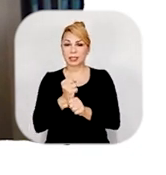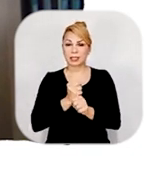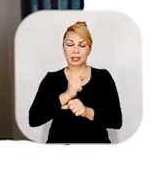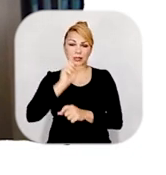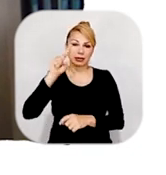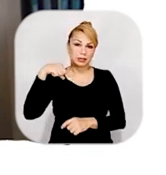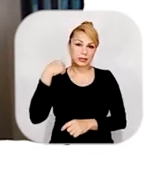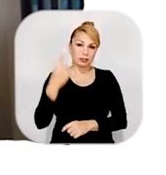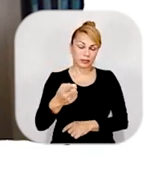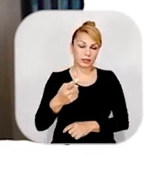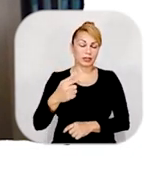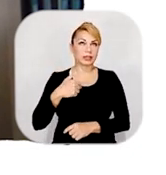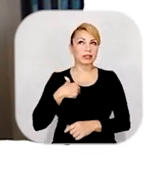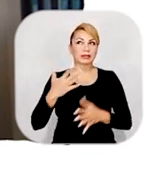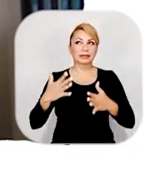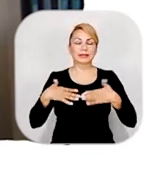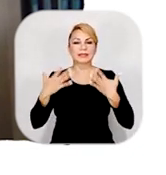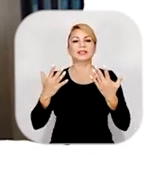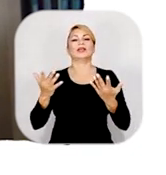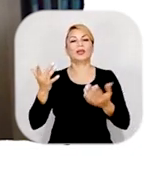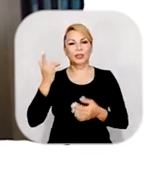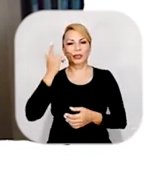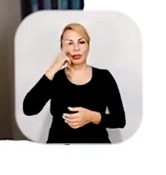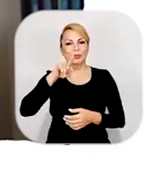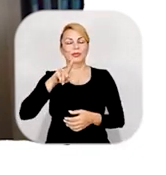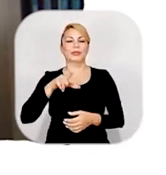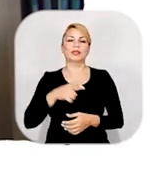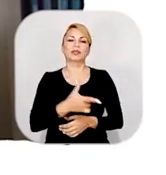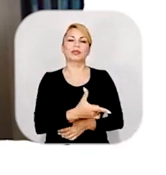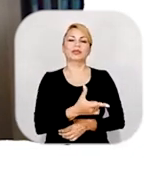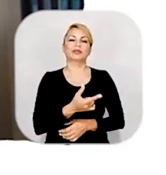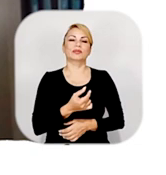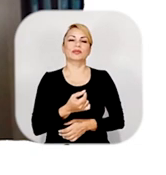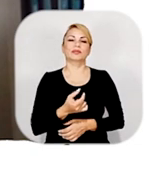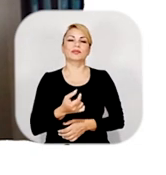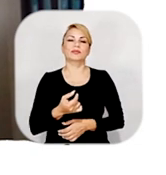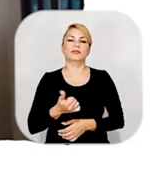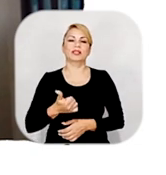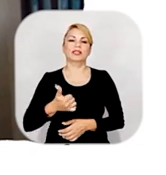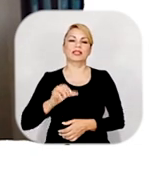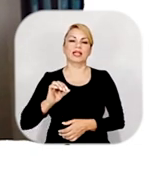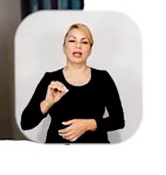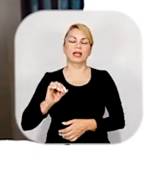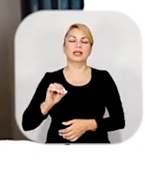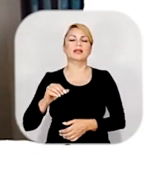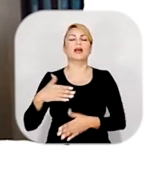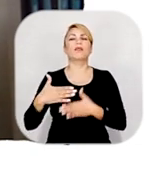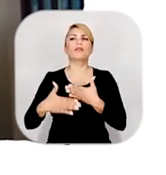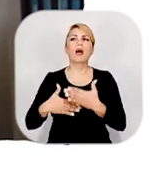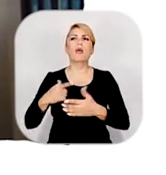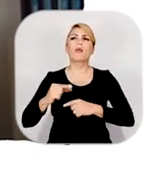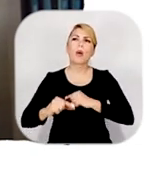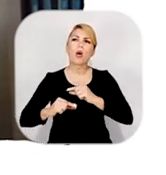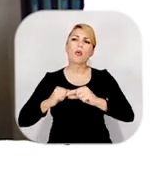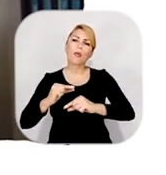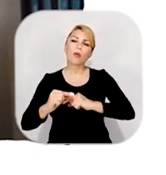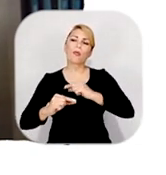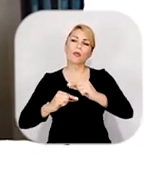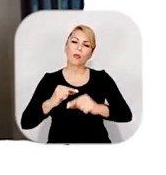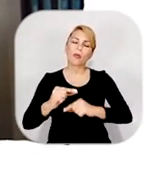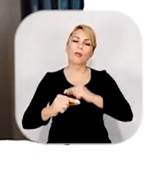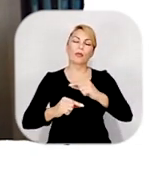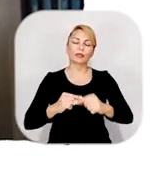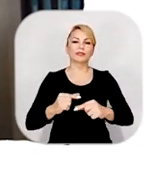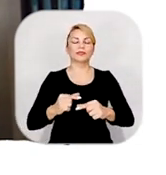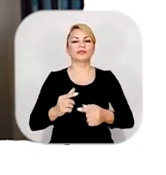me surpreendi, né? Foi em 2010, e aí eu só ia fazendo isso aos poucos, né? Vou deixar aqui até